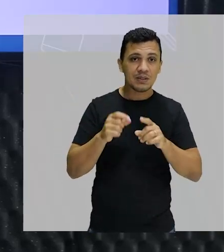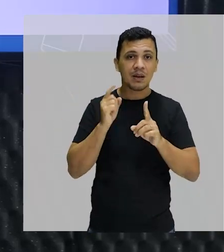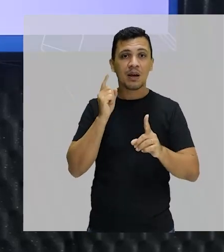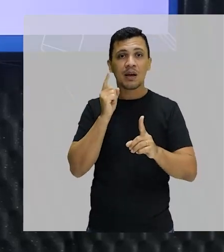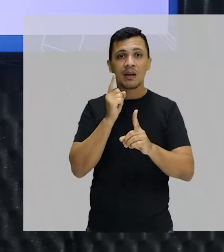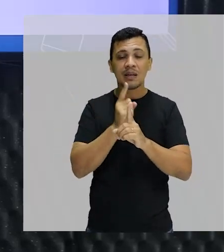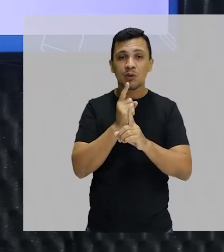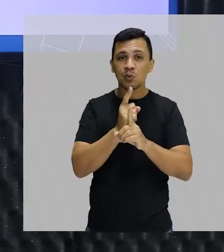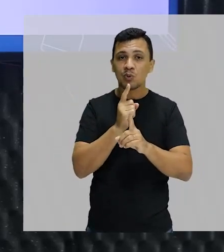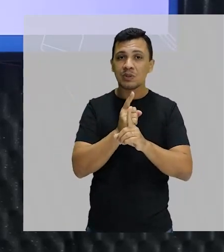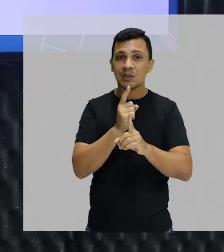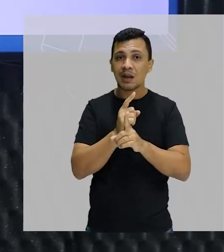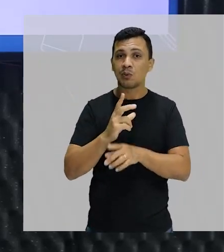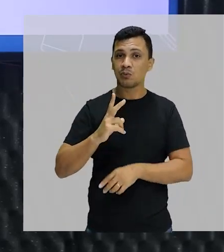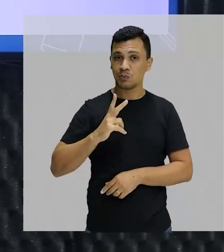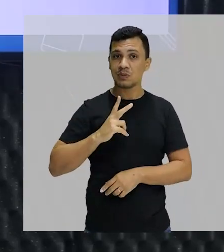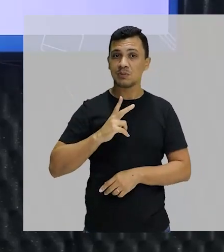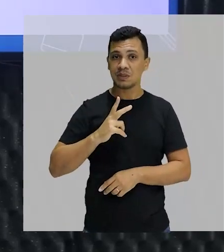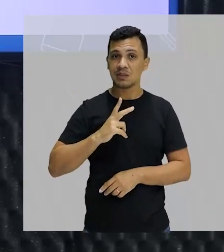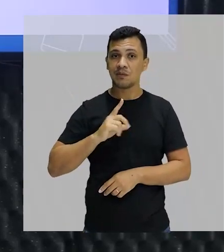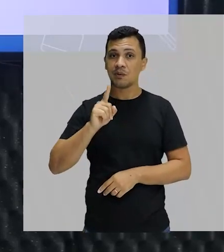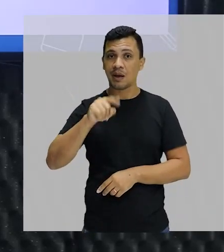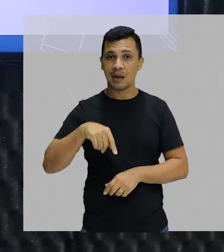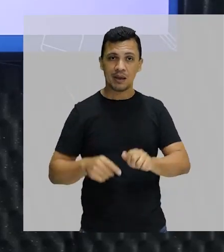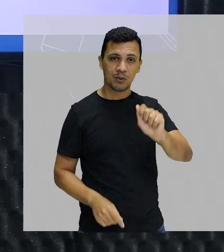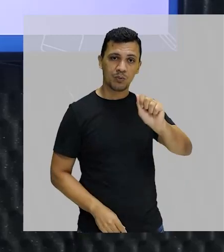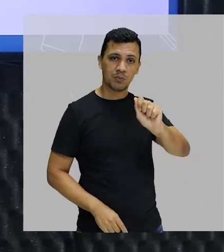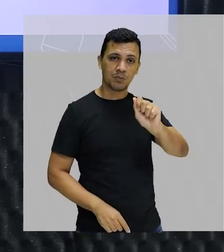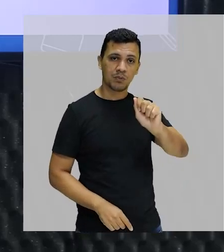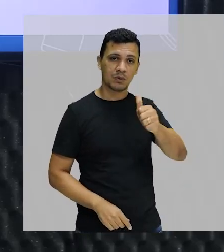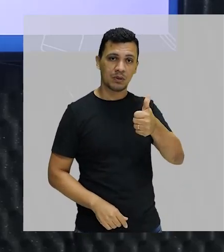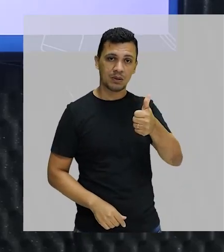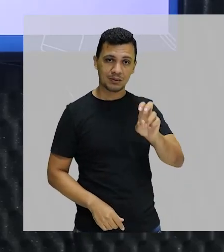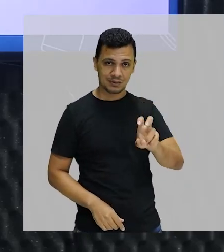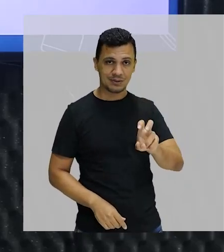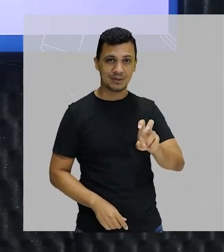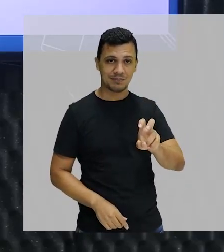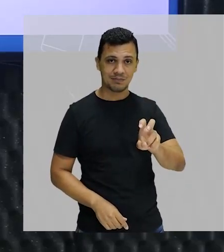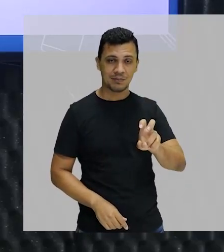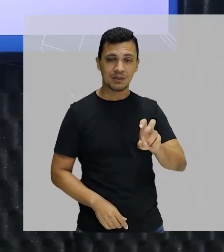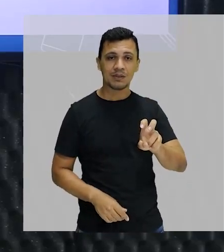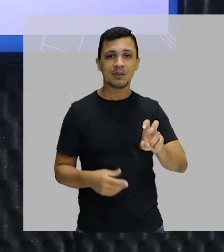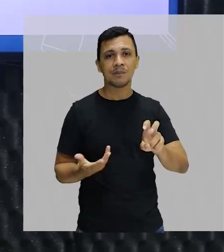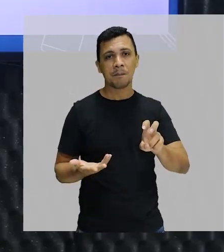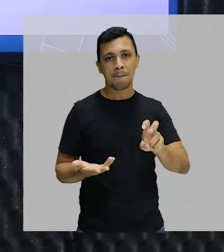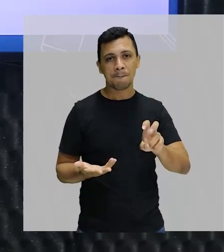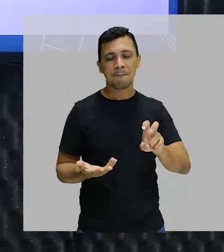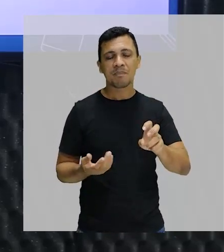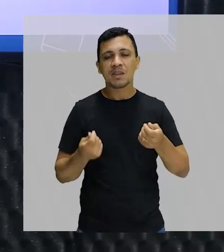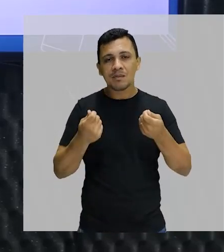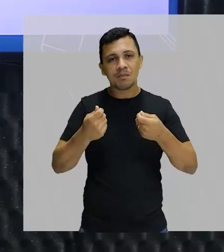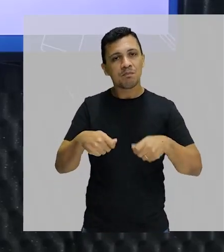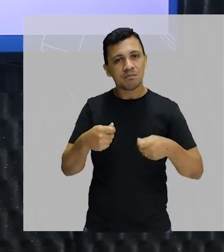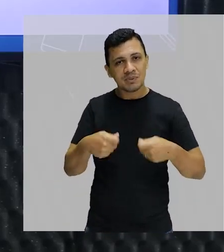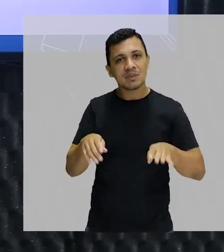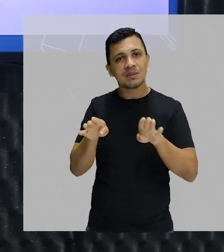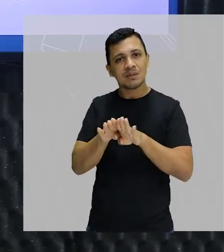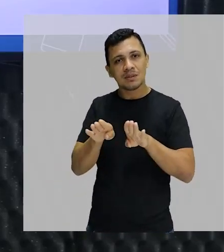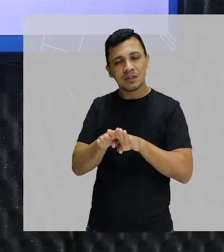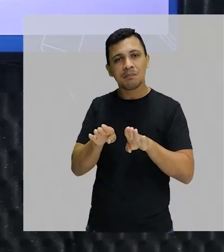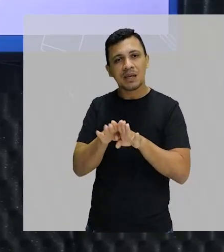um termo em específico, no caso, o 15º termo dessa PG e, né, precisávamos